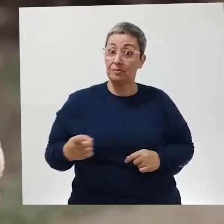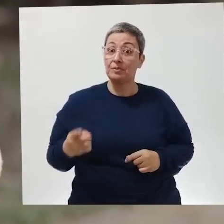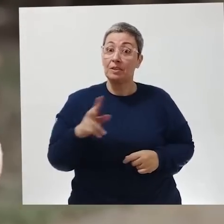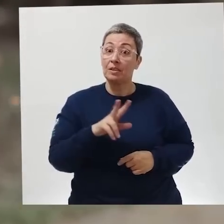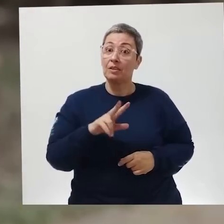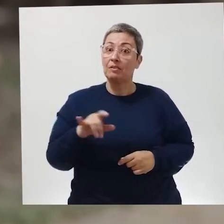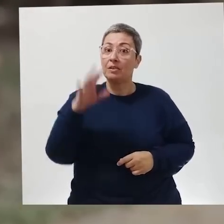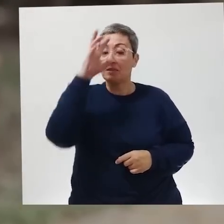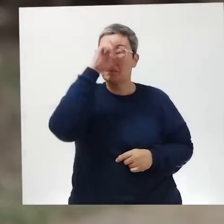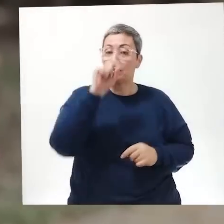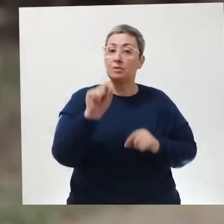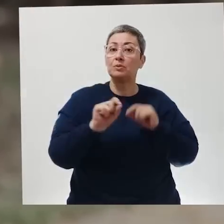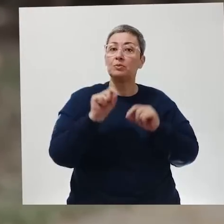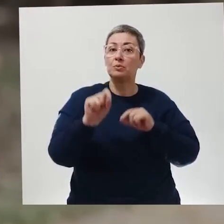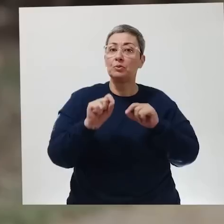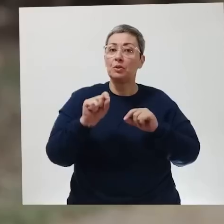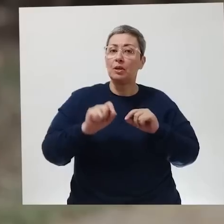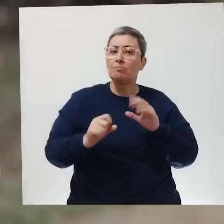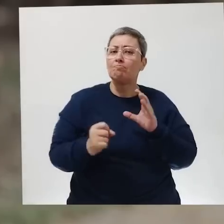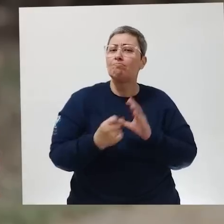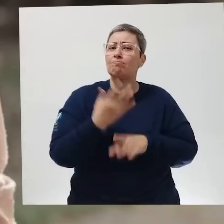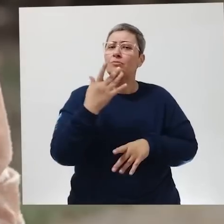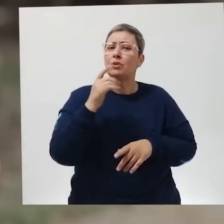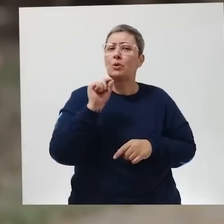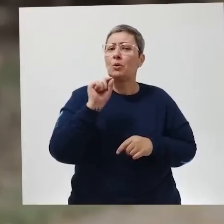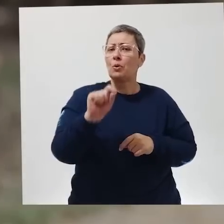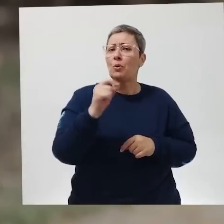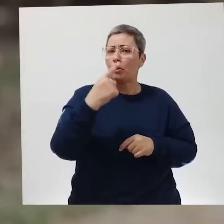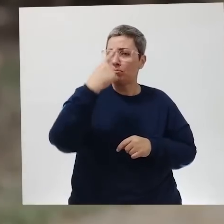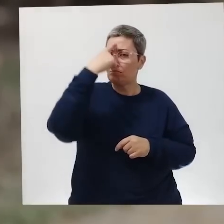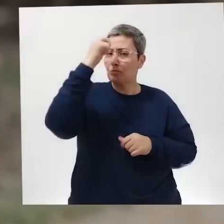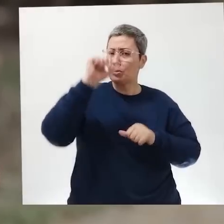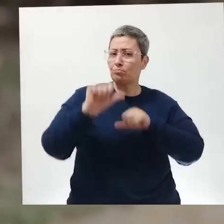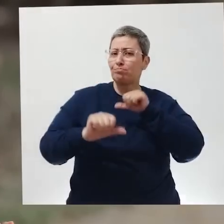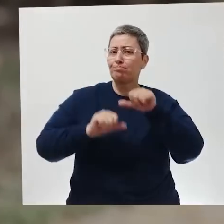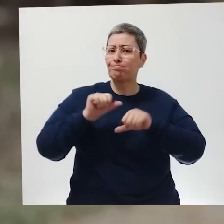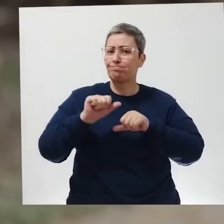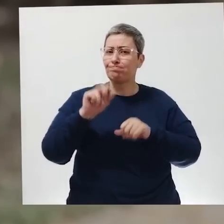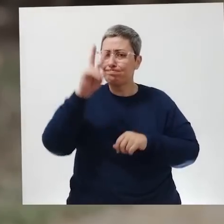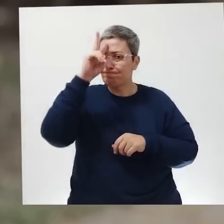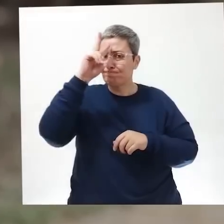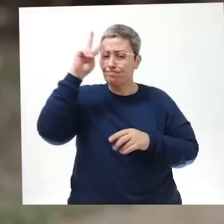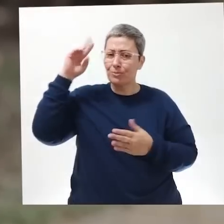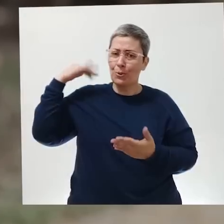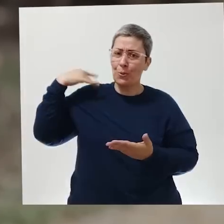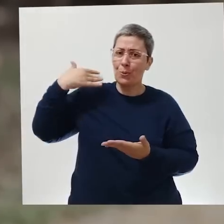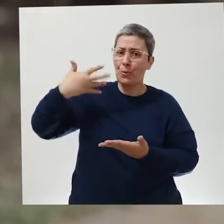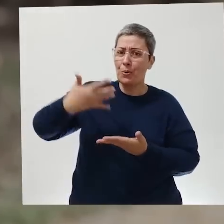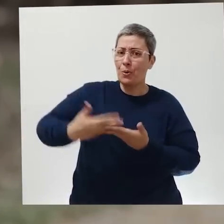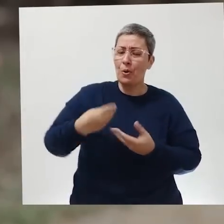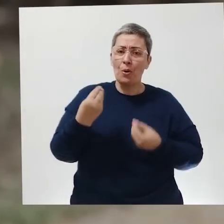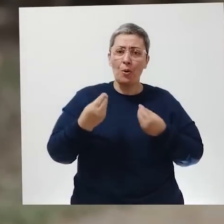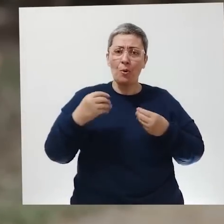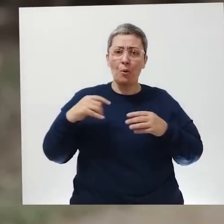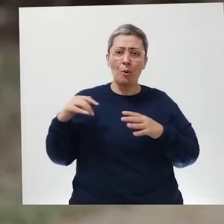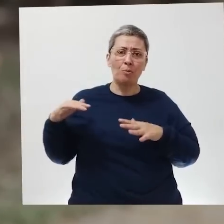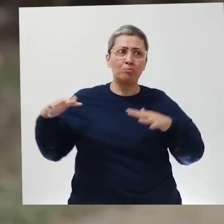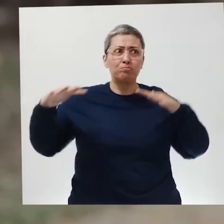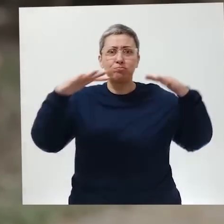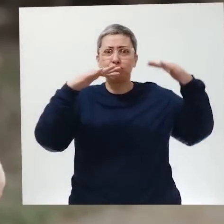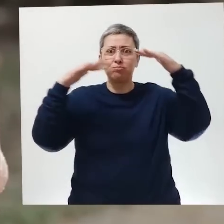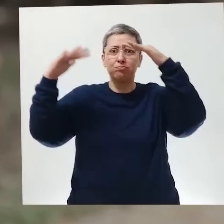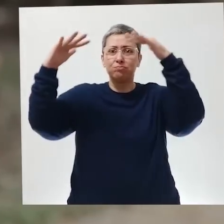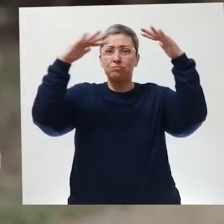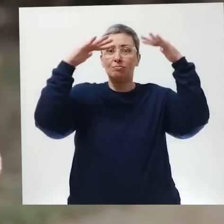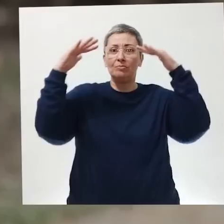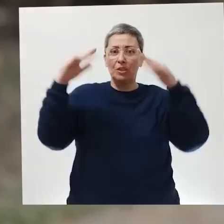programa. Nessa semana, iremos aprender sobre uma das grandes descobertas que mudou a história da humanidade no modo de se